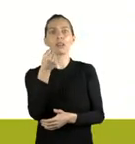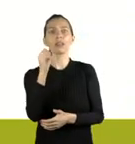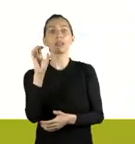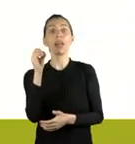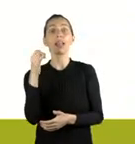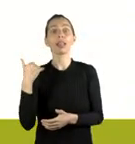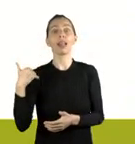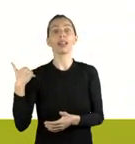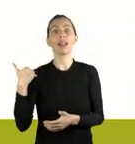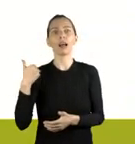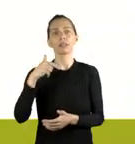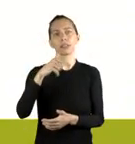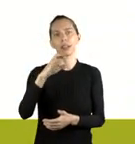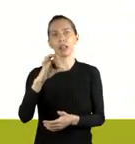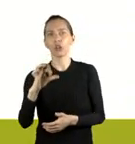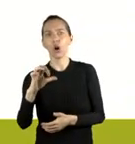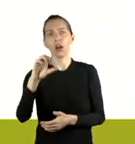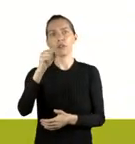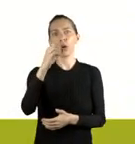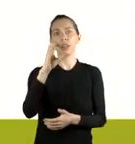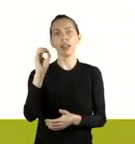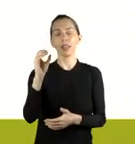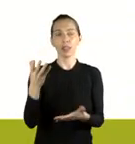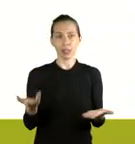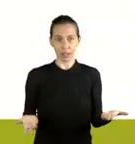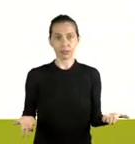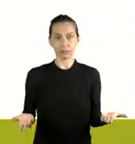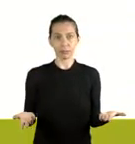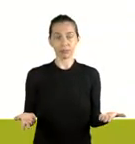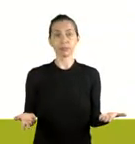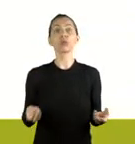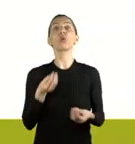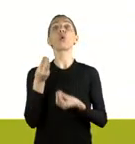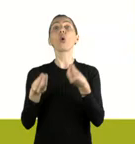anos, 79 anos. Então,